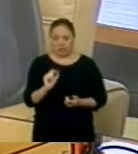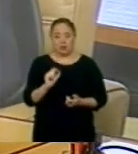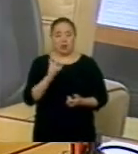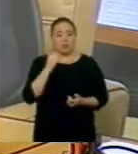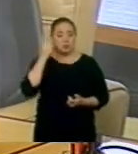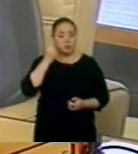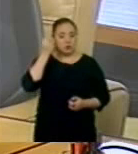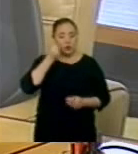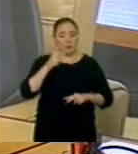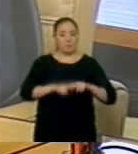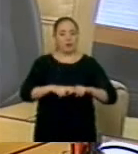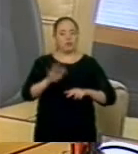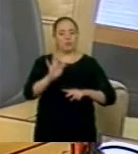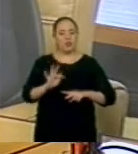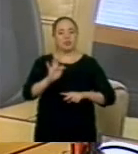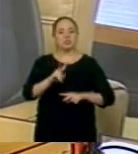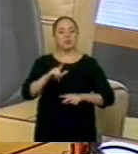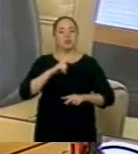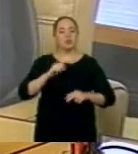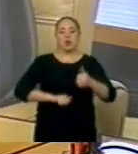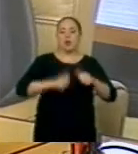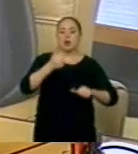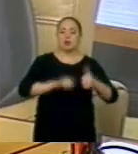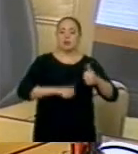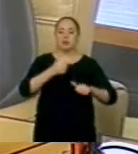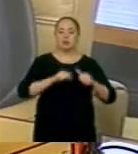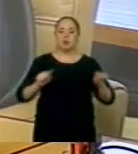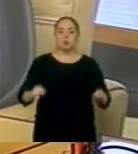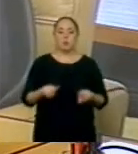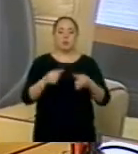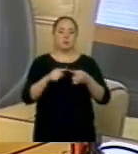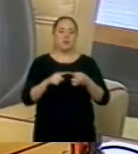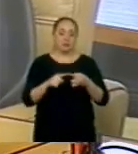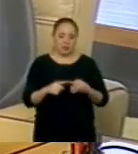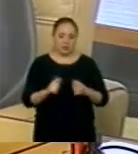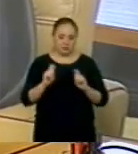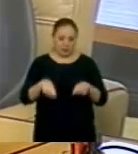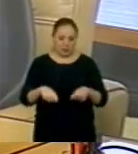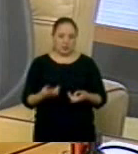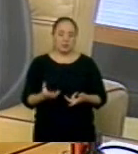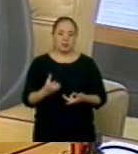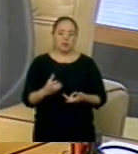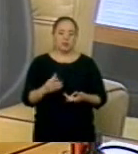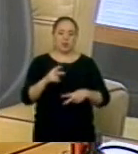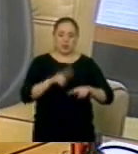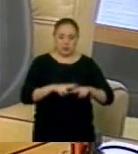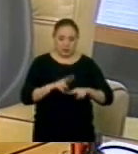parlamentar preso em flagrante terá análise da compatibilidade da permanência no